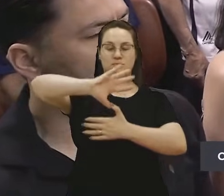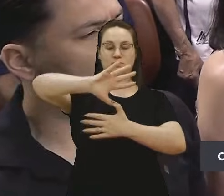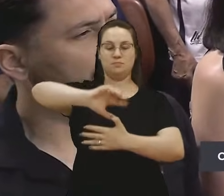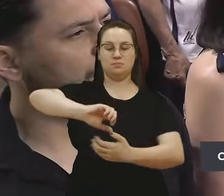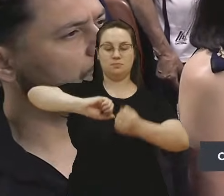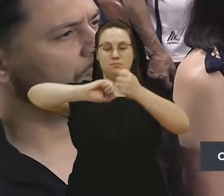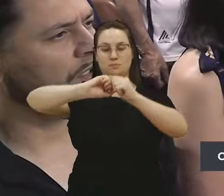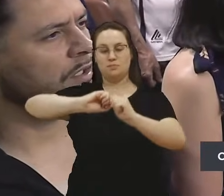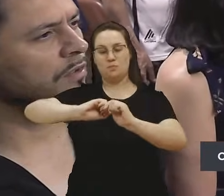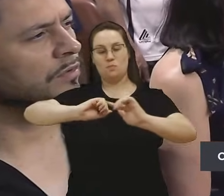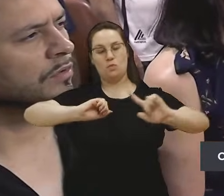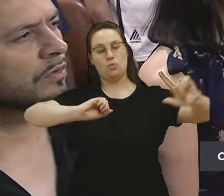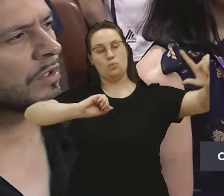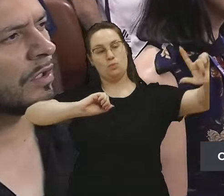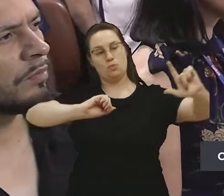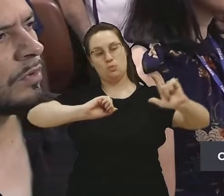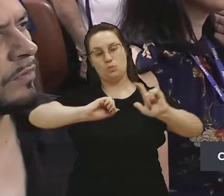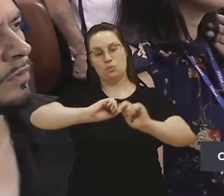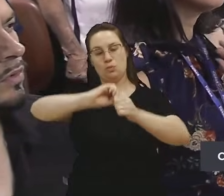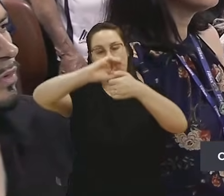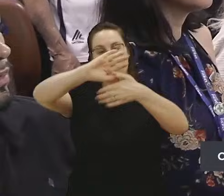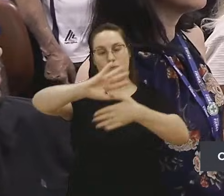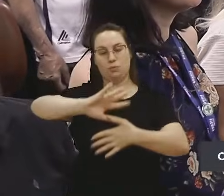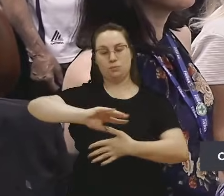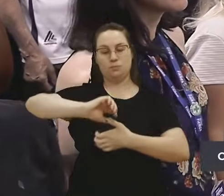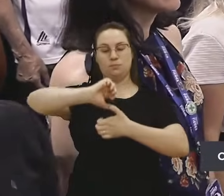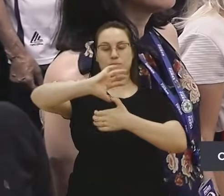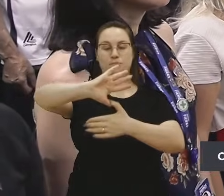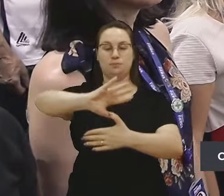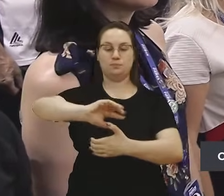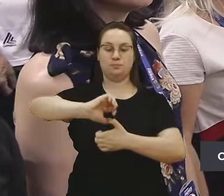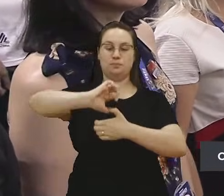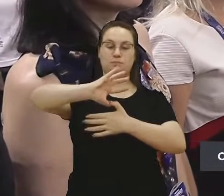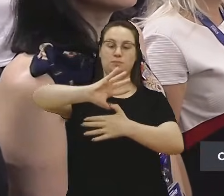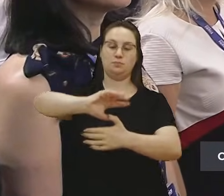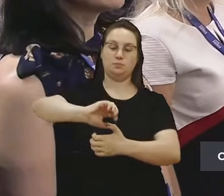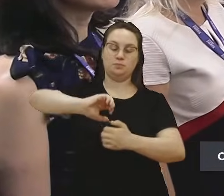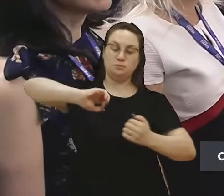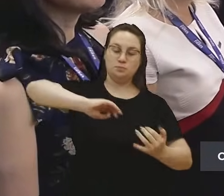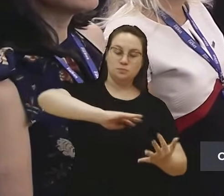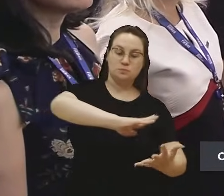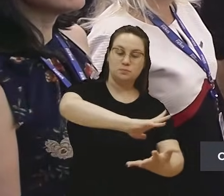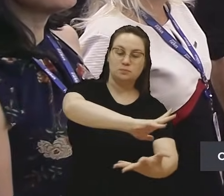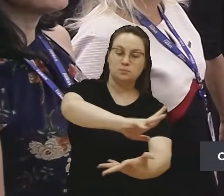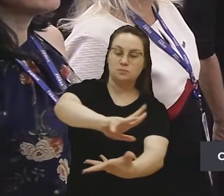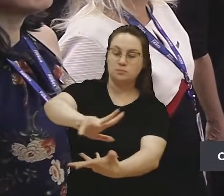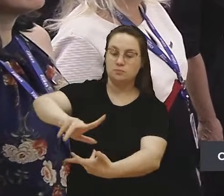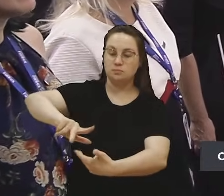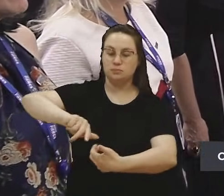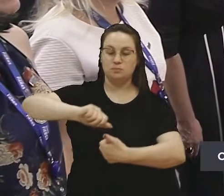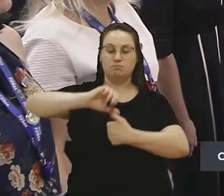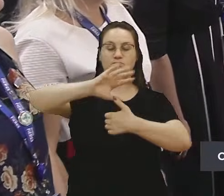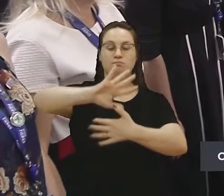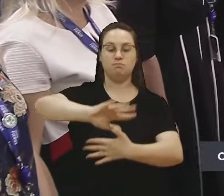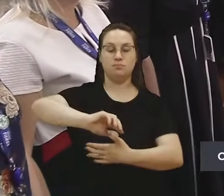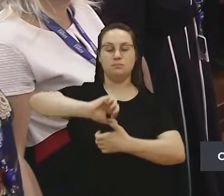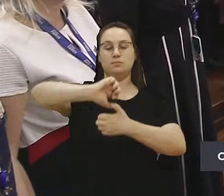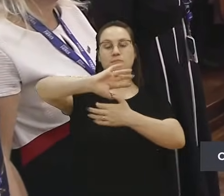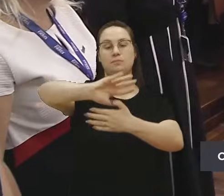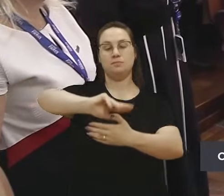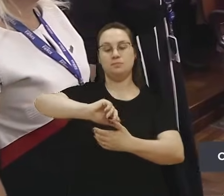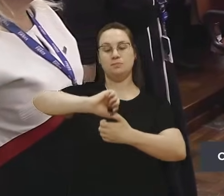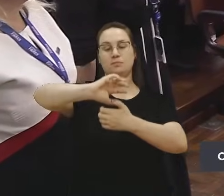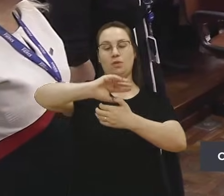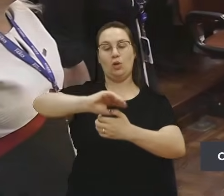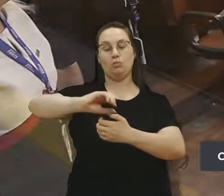ao som do mar e à luz do céu profundo, fulguras o Brasil, florão da